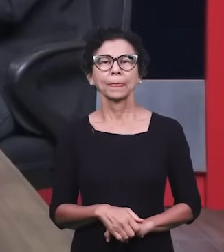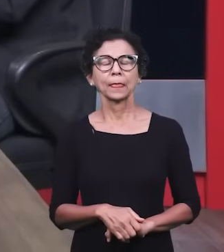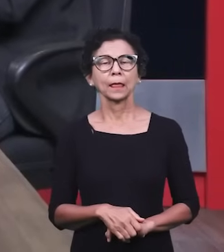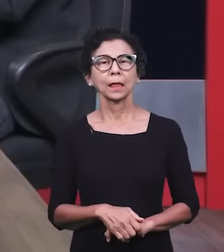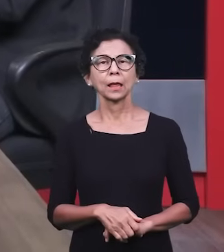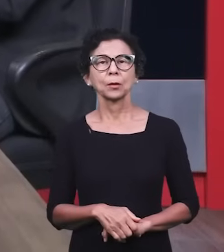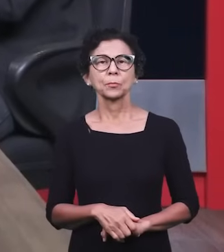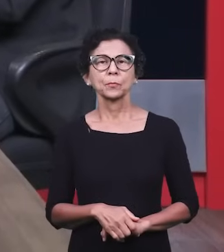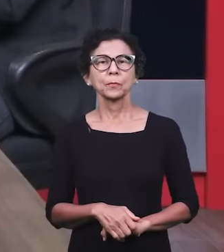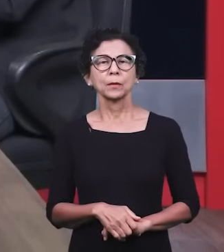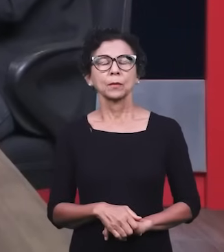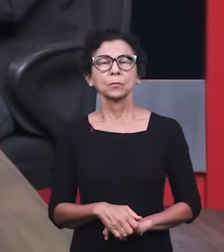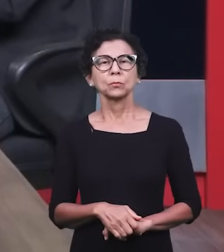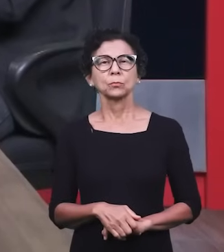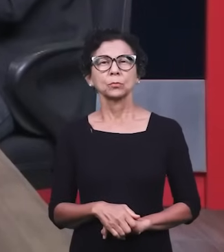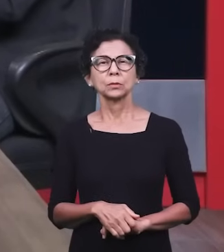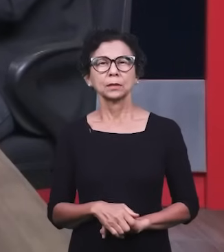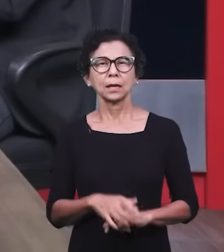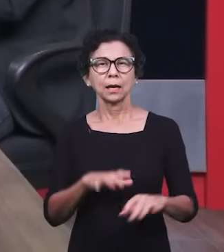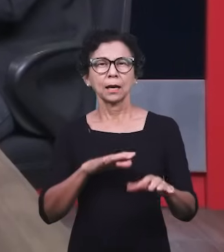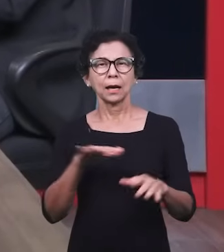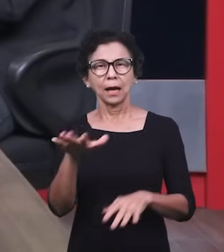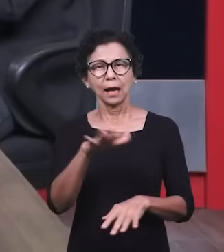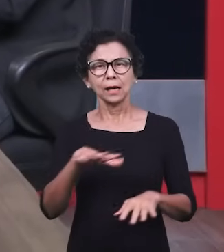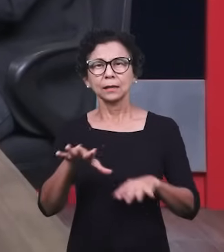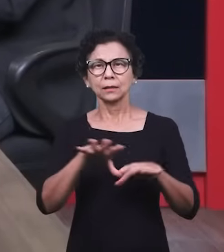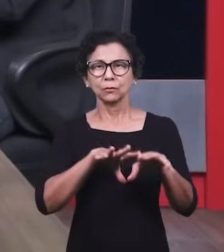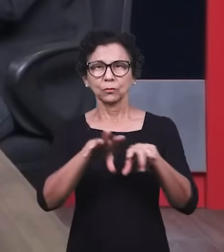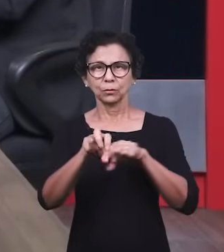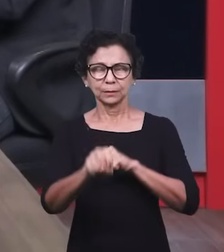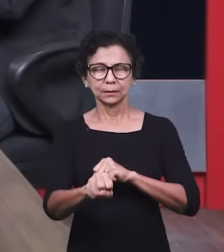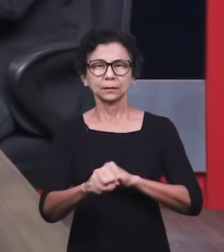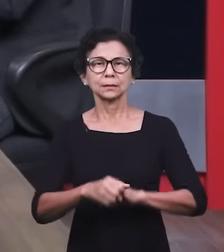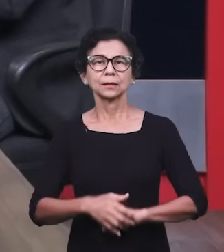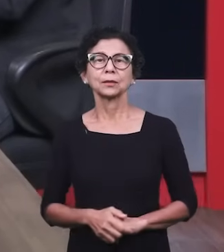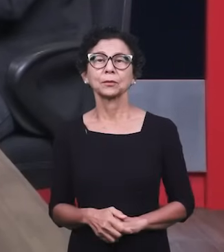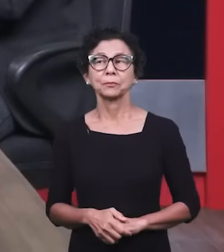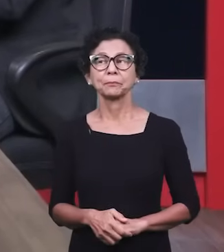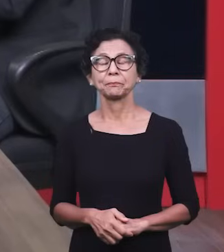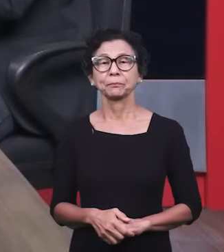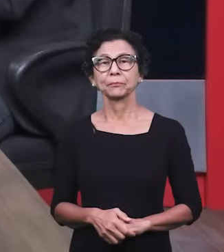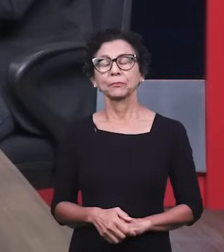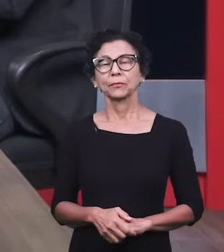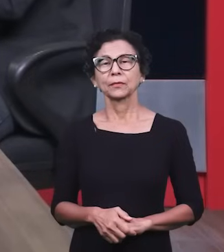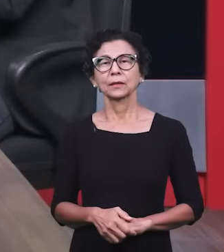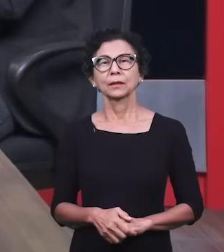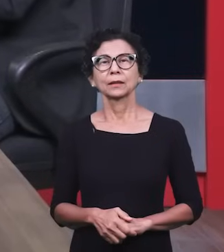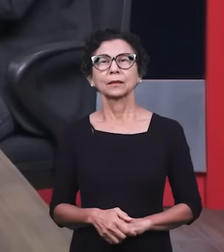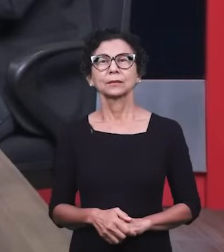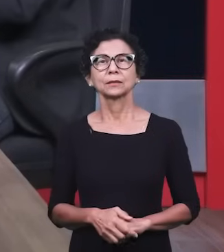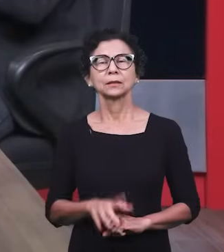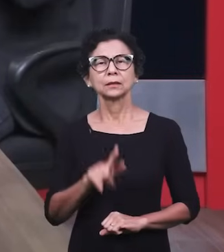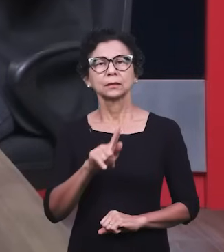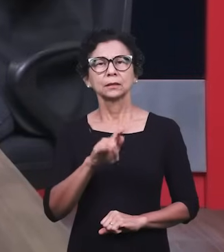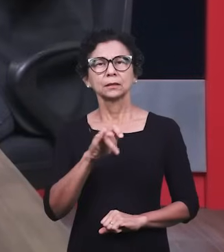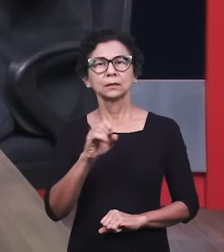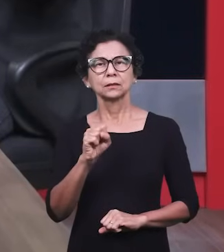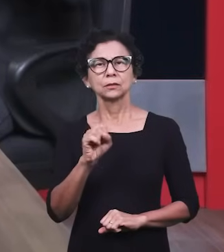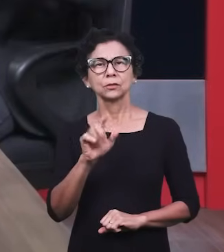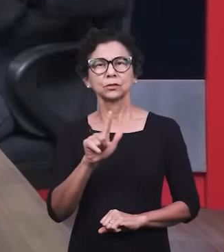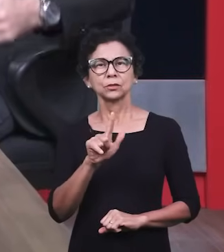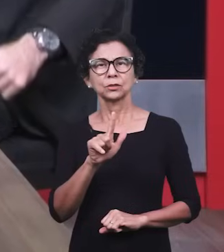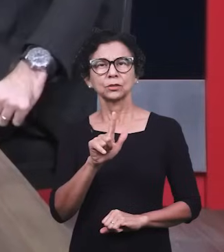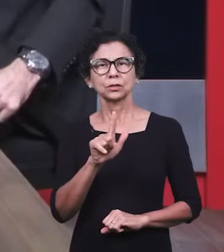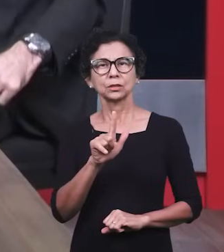da nossa irmã e para aqueles que estão nos acompanhando a Gislane Chaves Oliveira ela é graduada